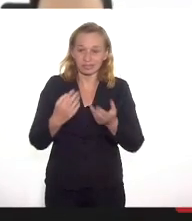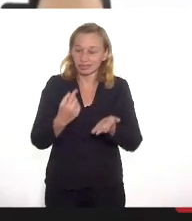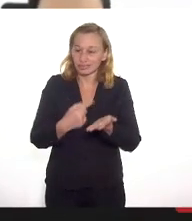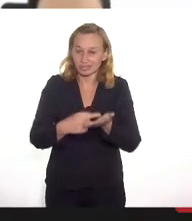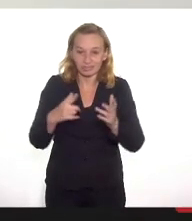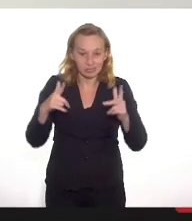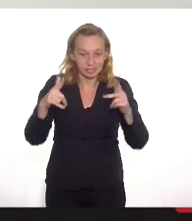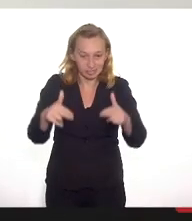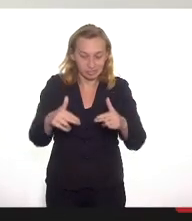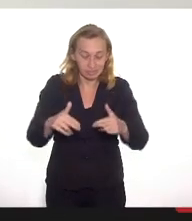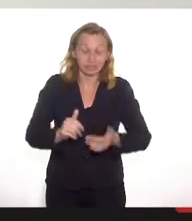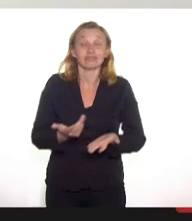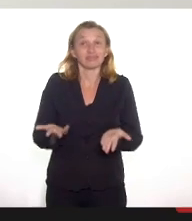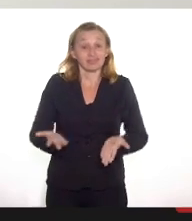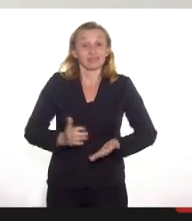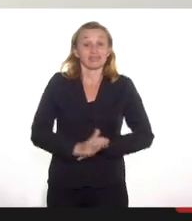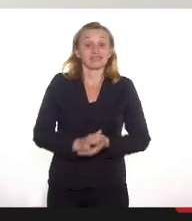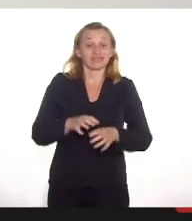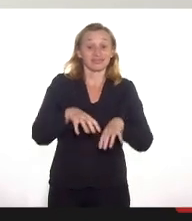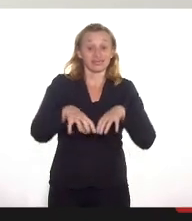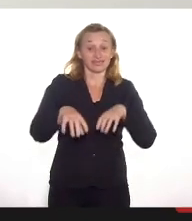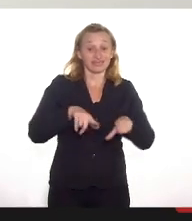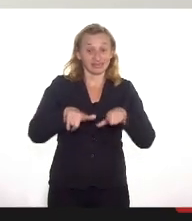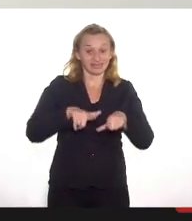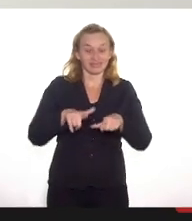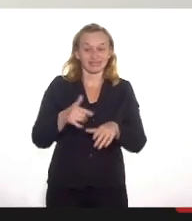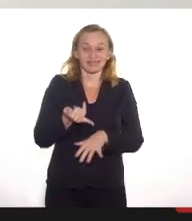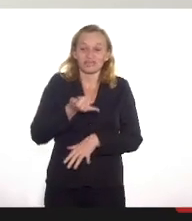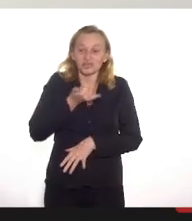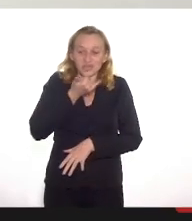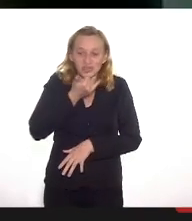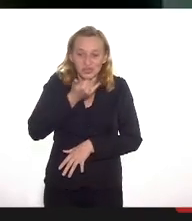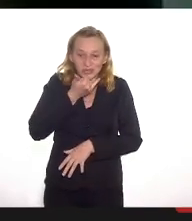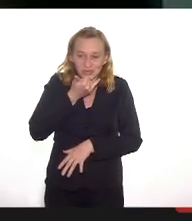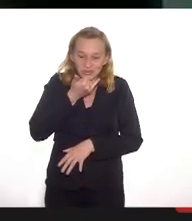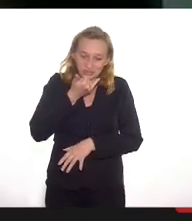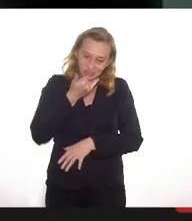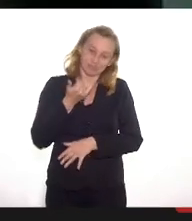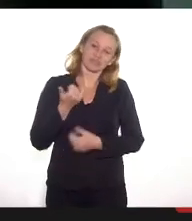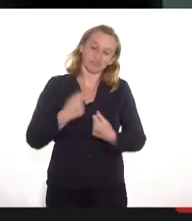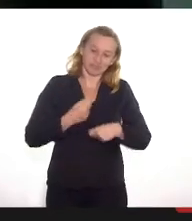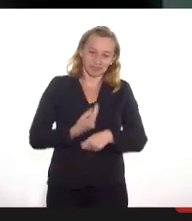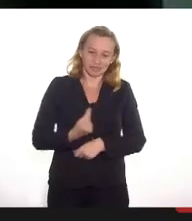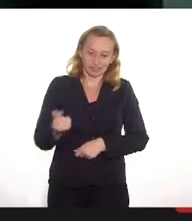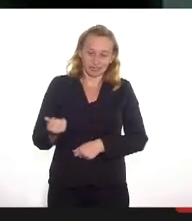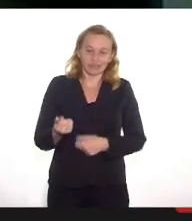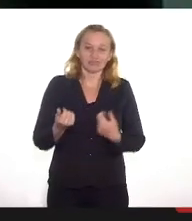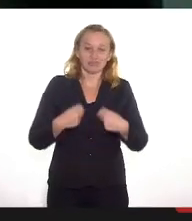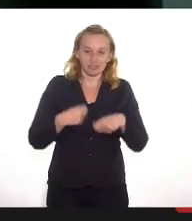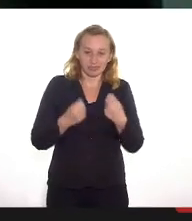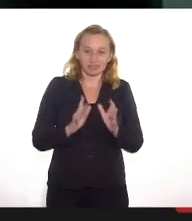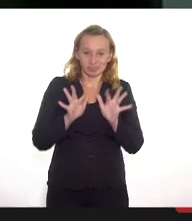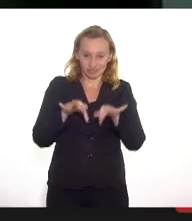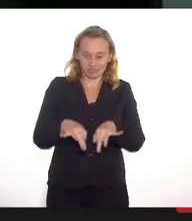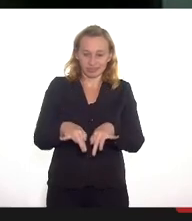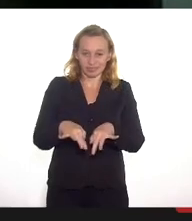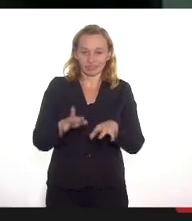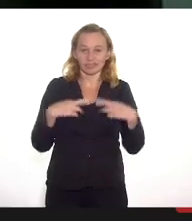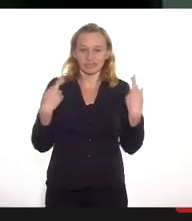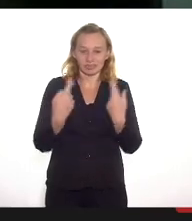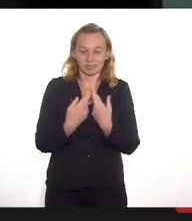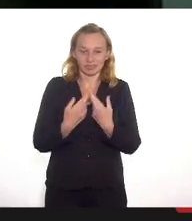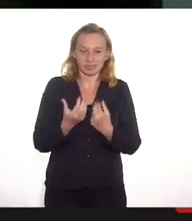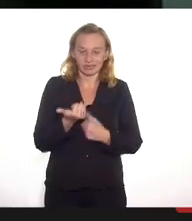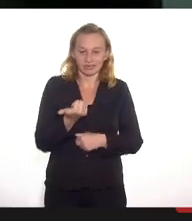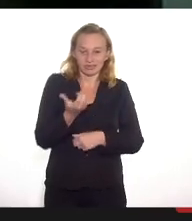tempo só nossa vida assim é complicado eu peço desculpas então retirar mas eu acho que nem precisa encerrar nossa reunião